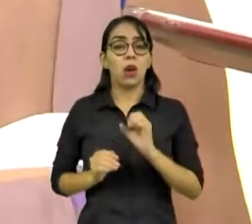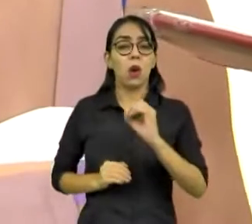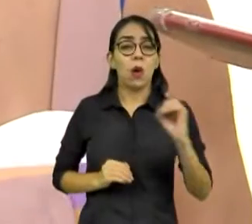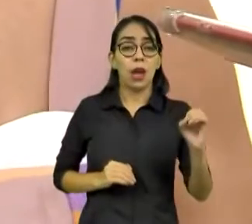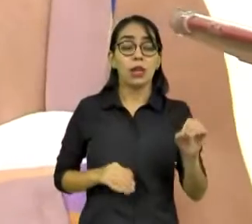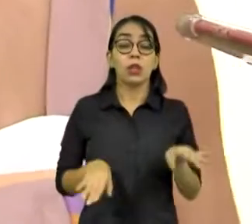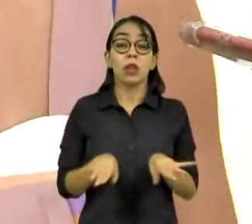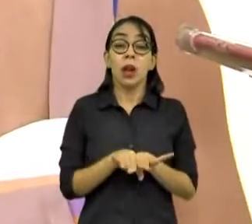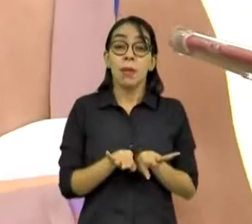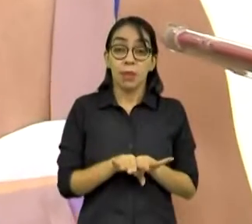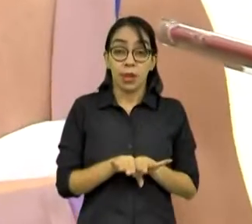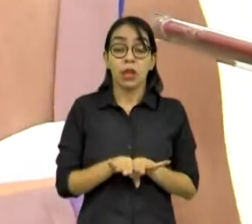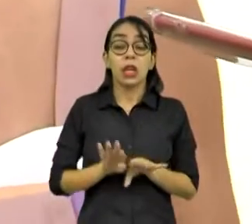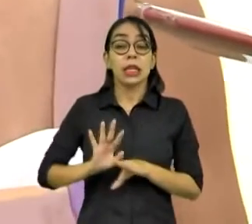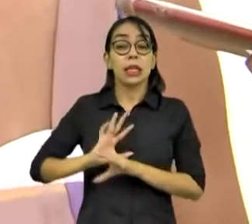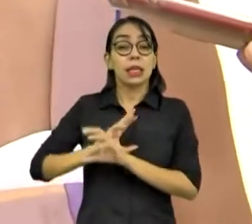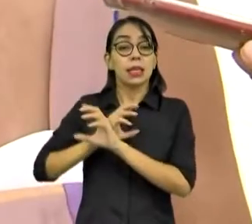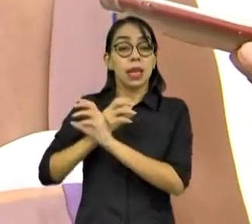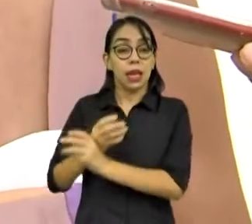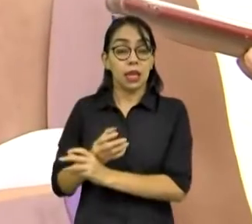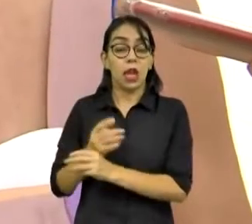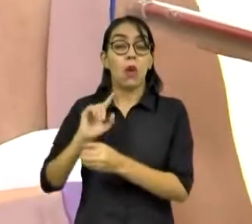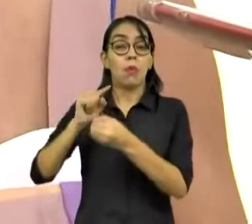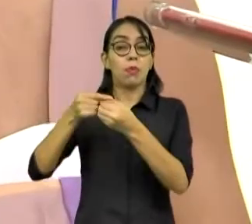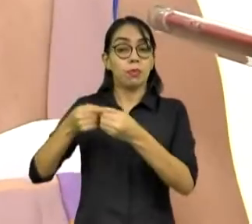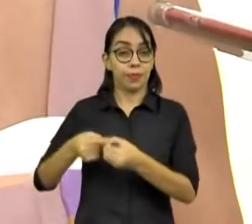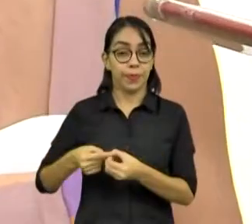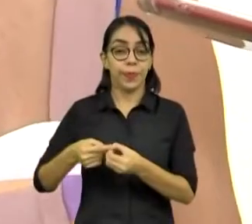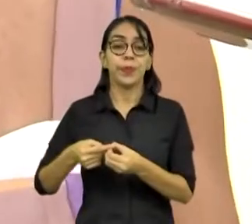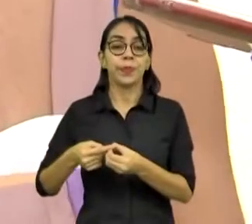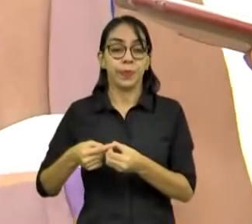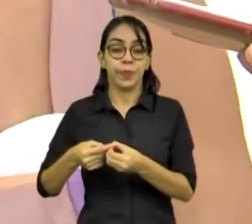sertão. São muitos municípios que fazem a Grande Fortaleza. Então a gente,